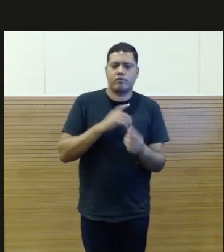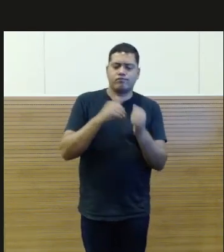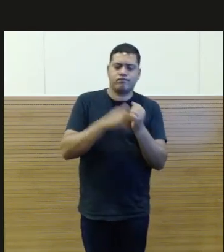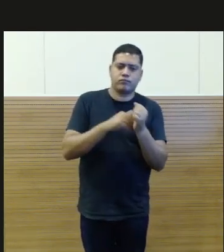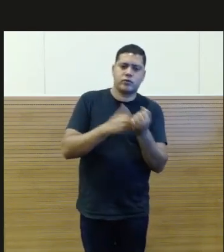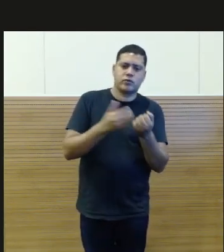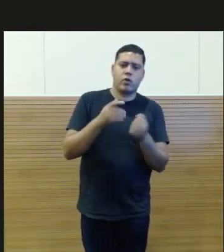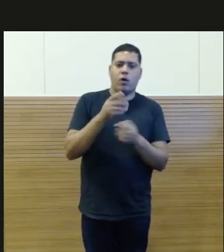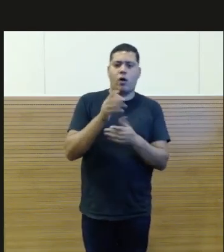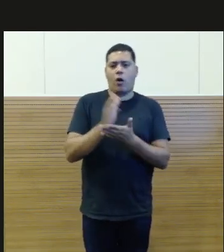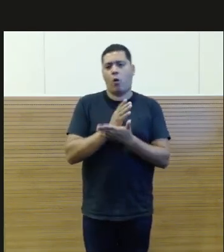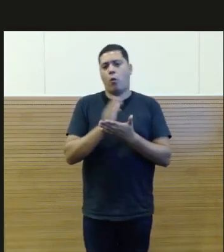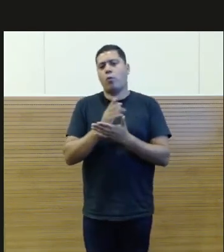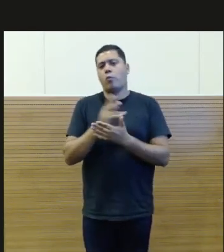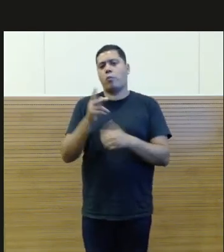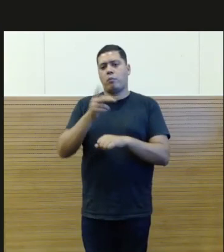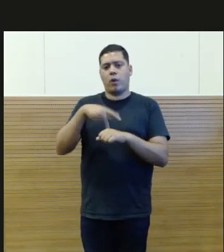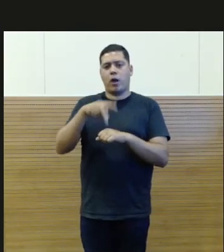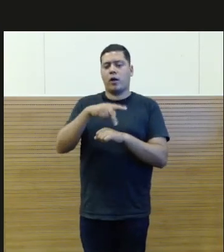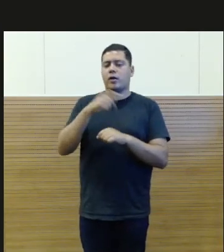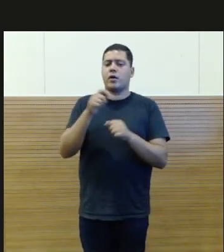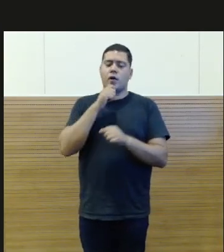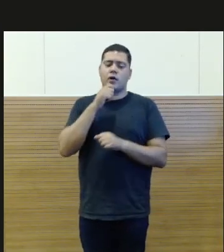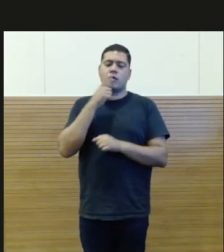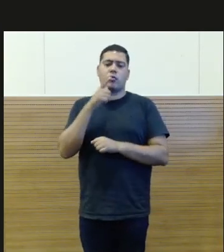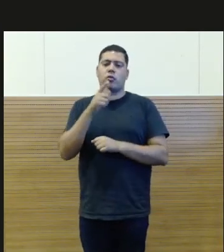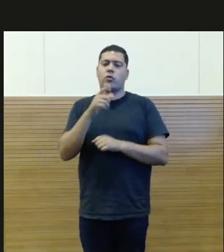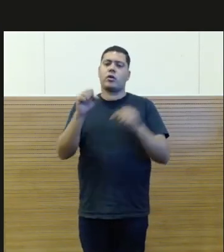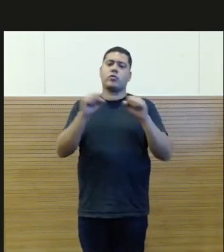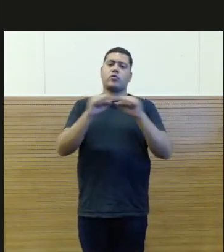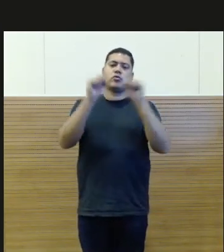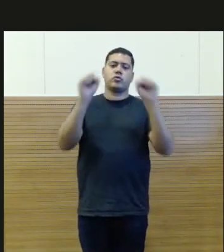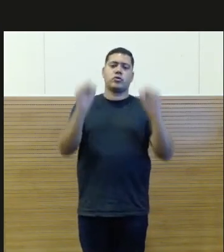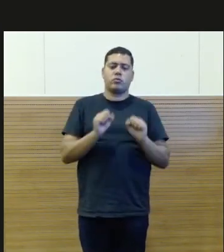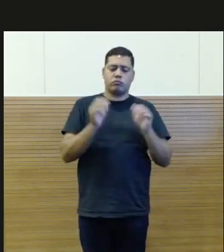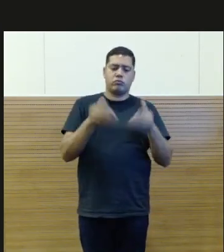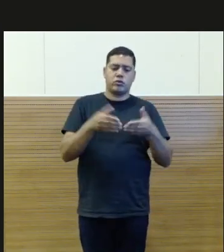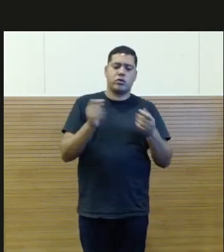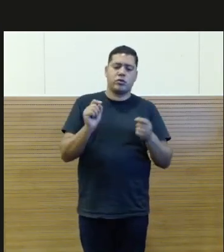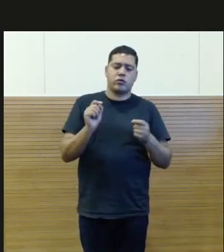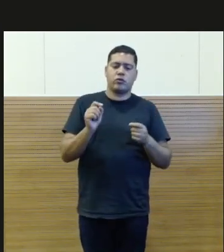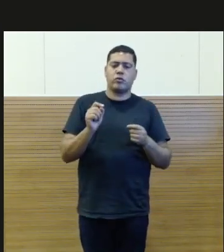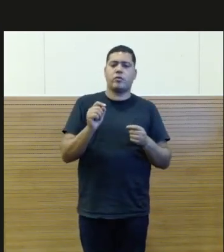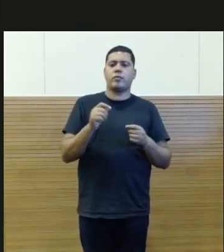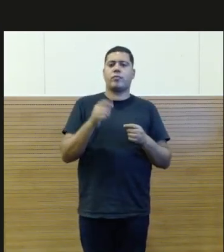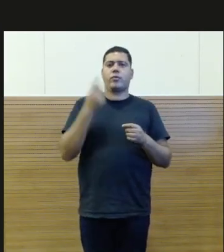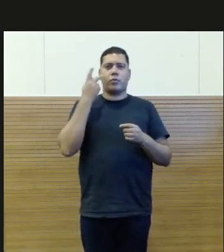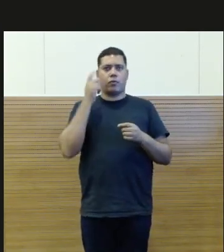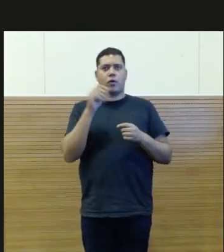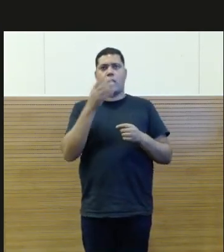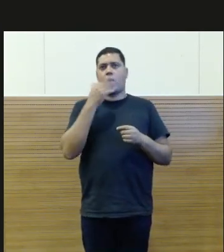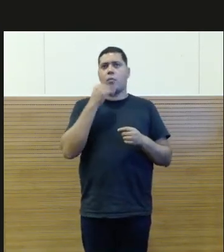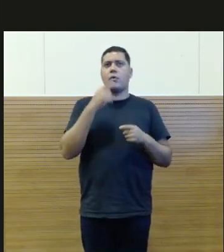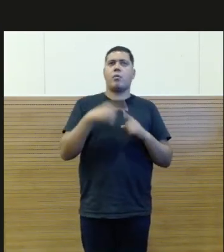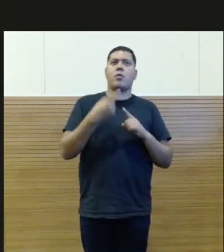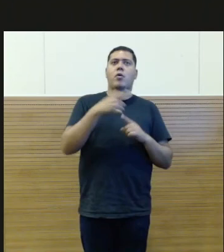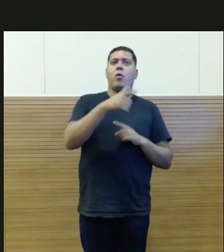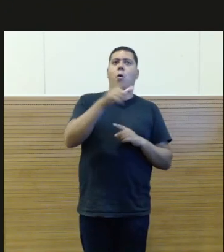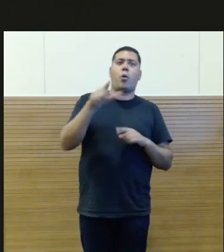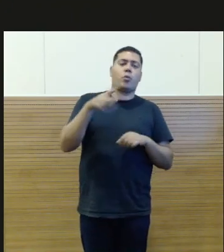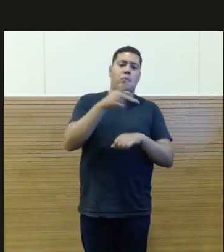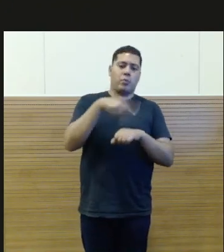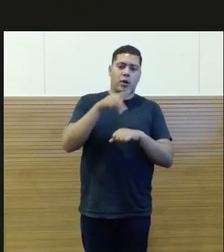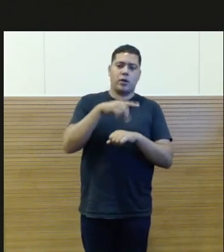alguns países ainda não têm um sistema ou uma política específica para regular a publicidade de alimentos, mas muitos países já